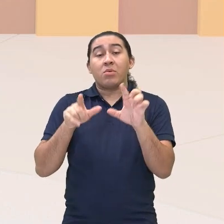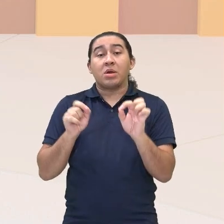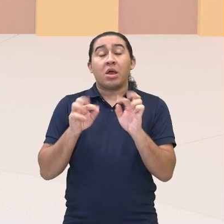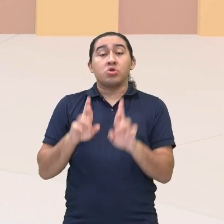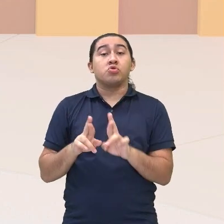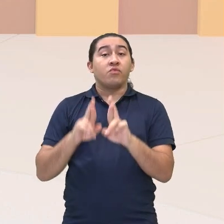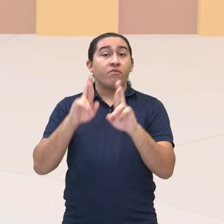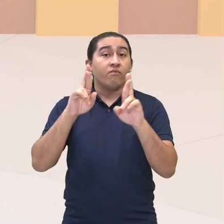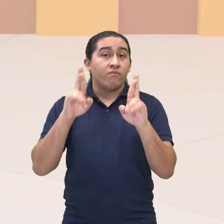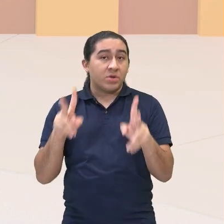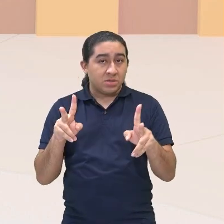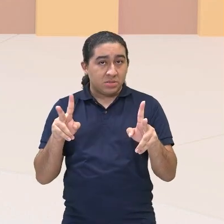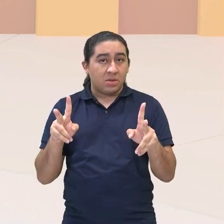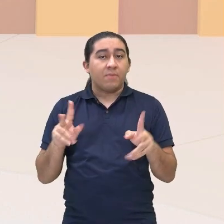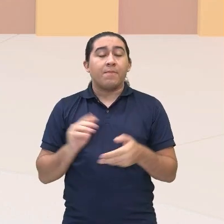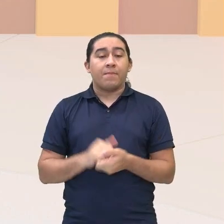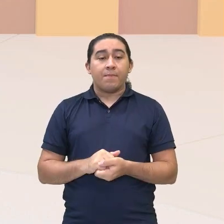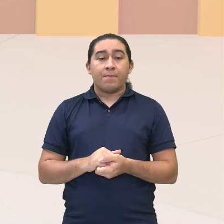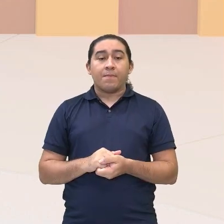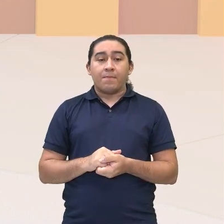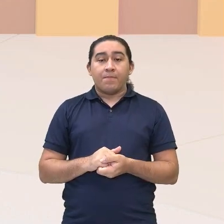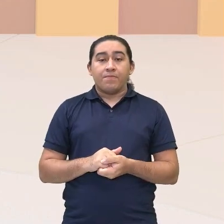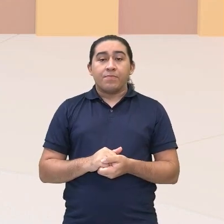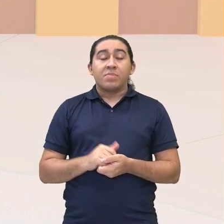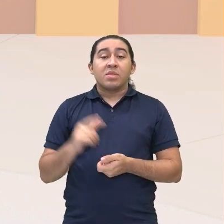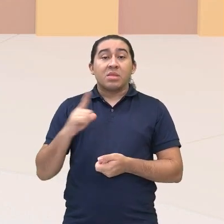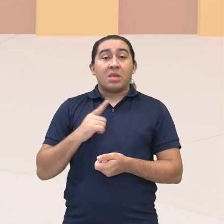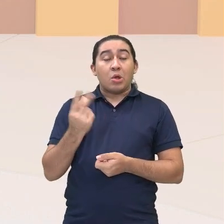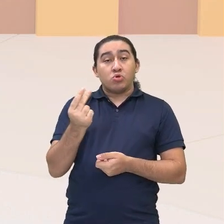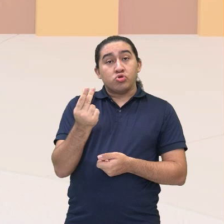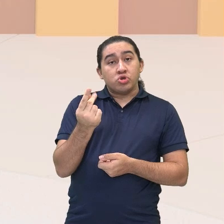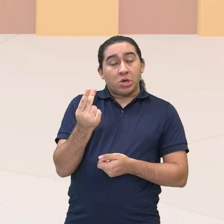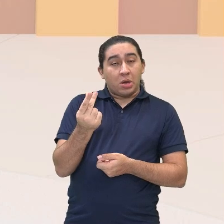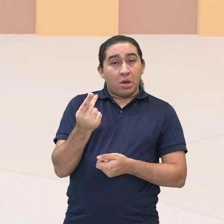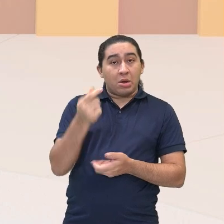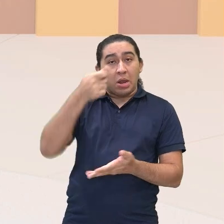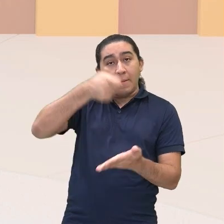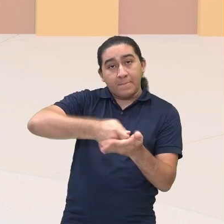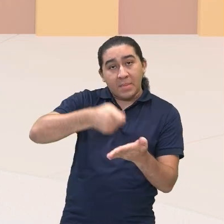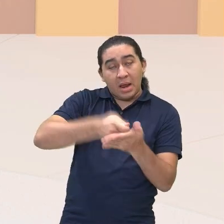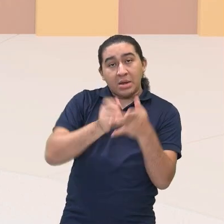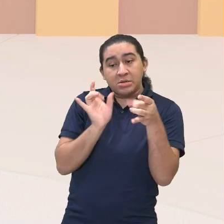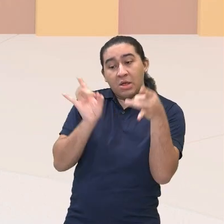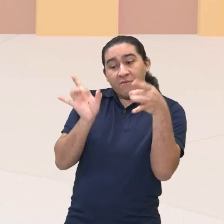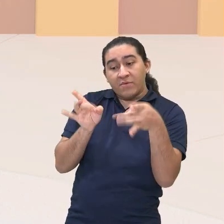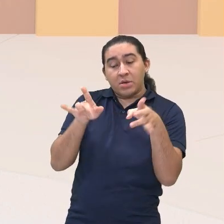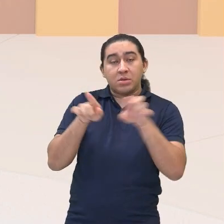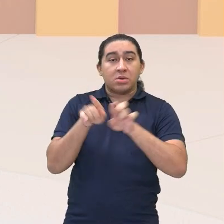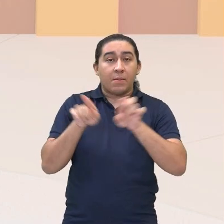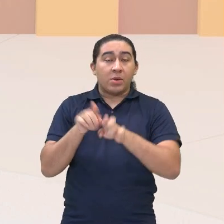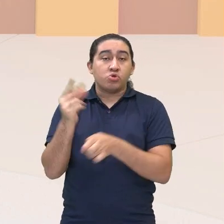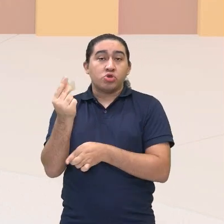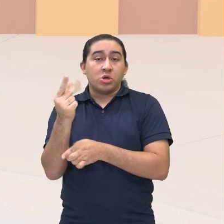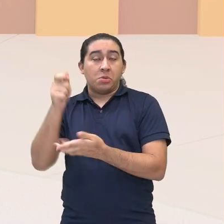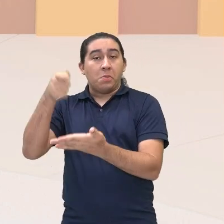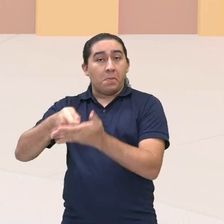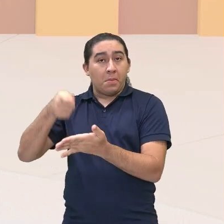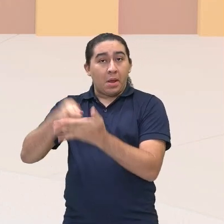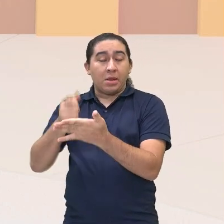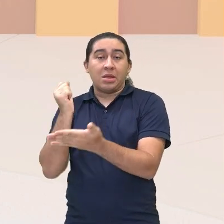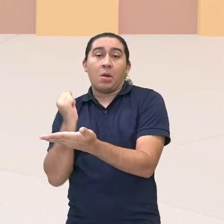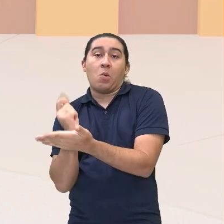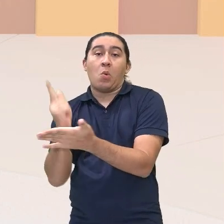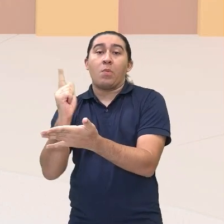diferença entre, né, o valor das exportações e o valor das importações